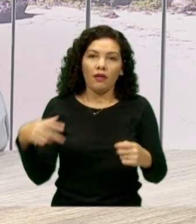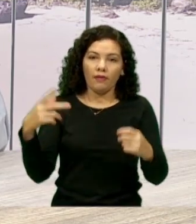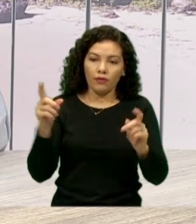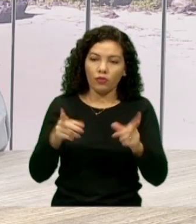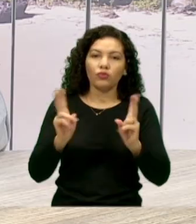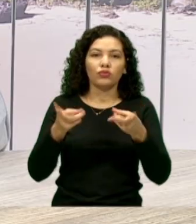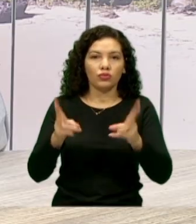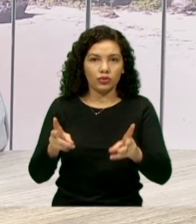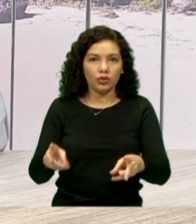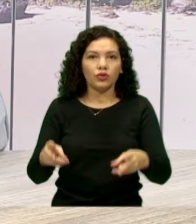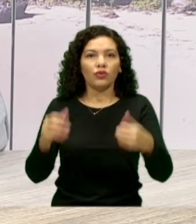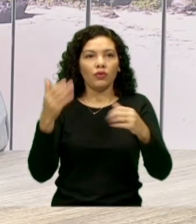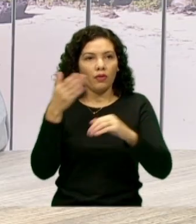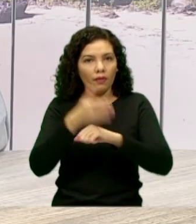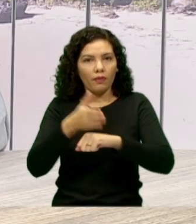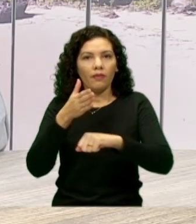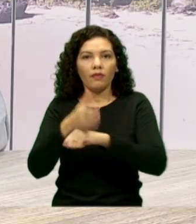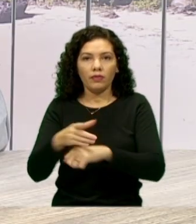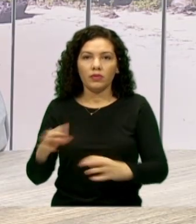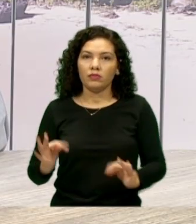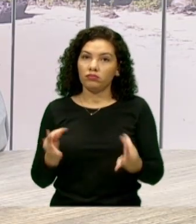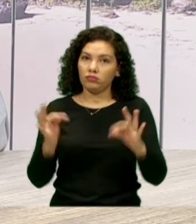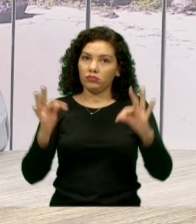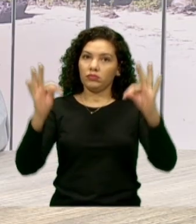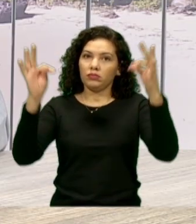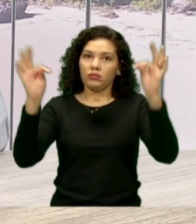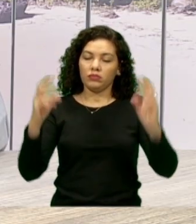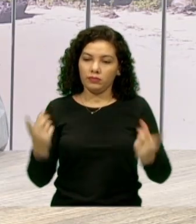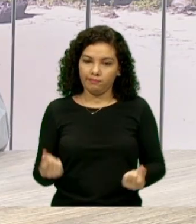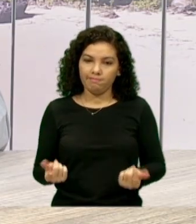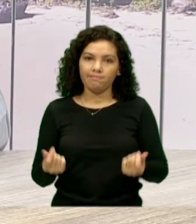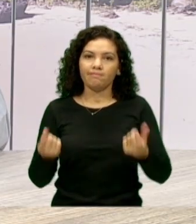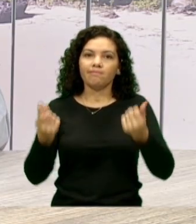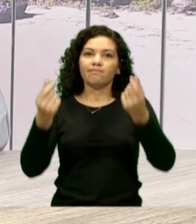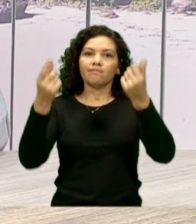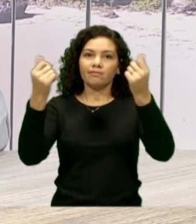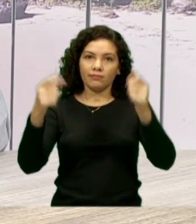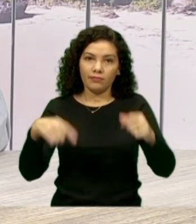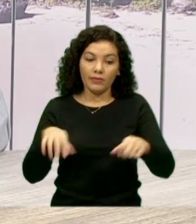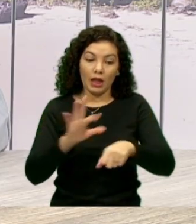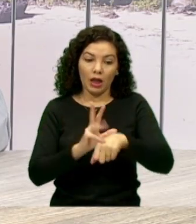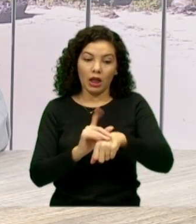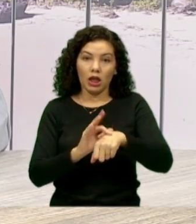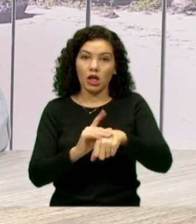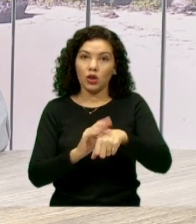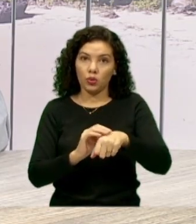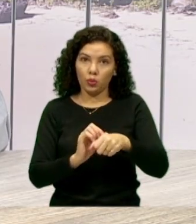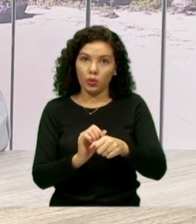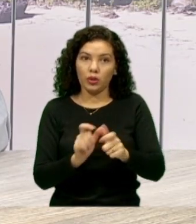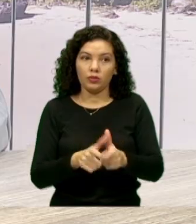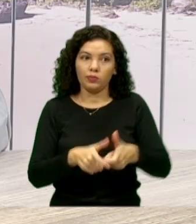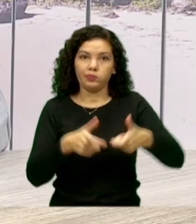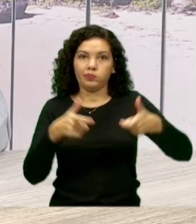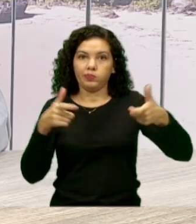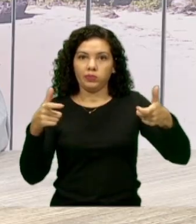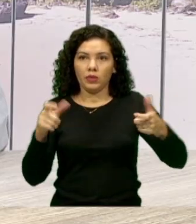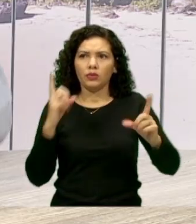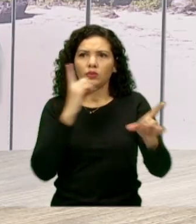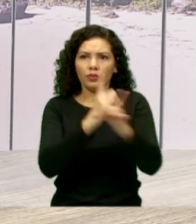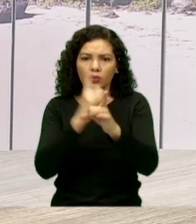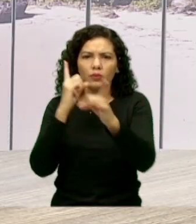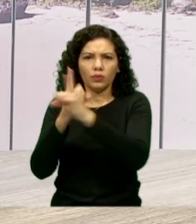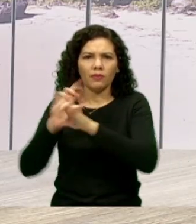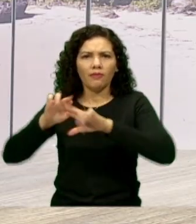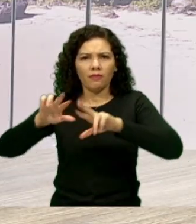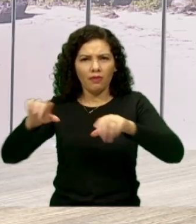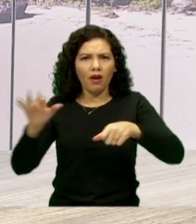as tecnologias crescem em valor, as doenças aumentam. Nós identificamos várias doenças que